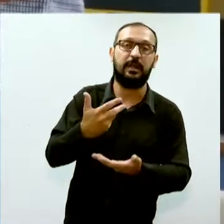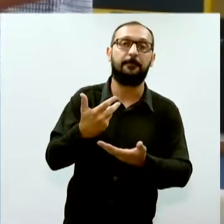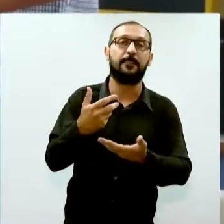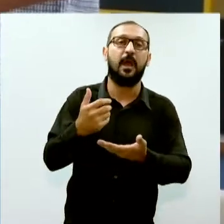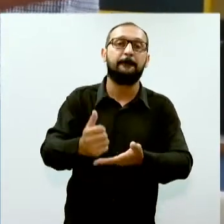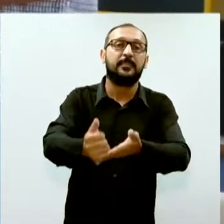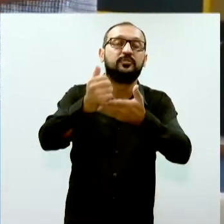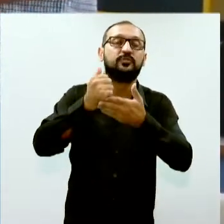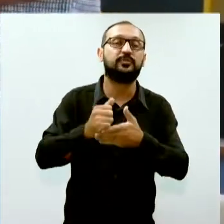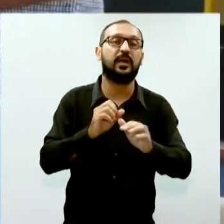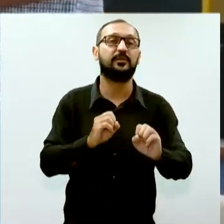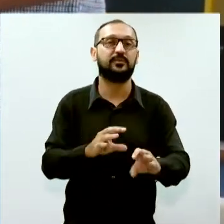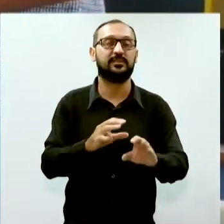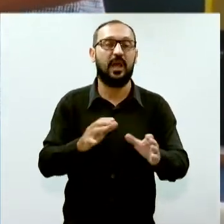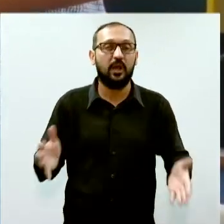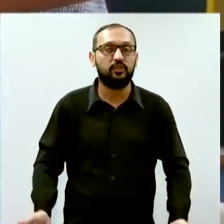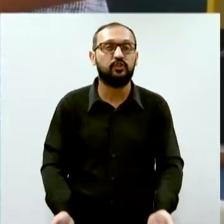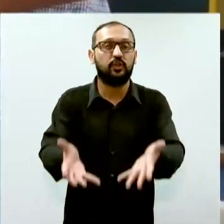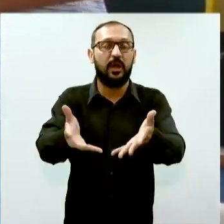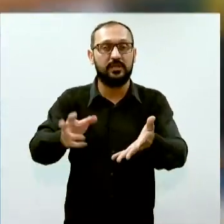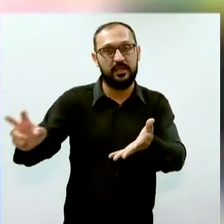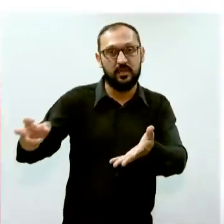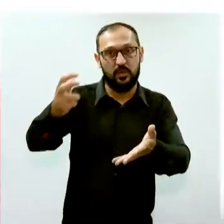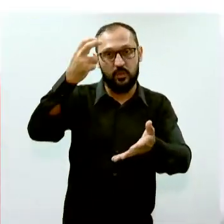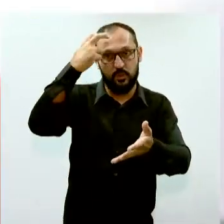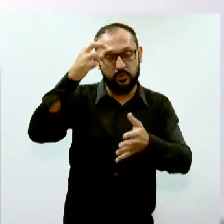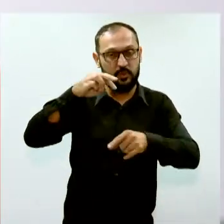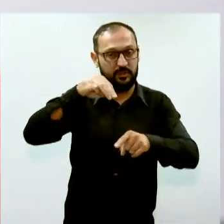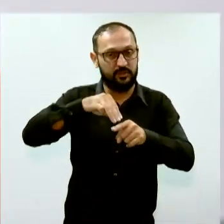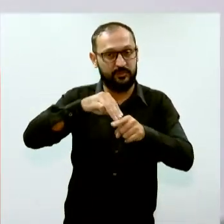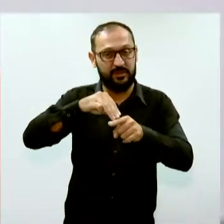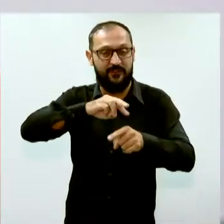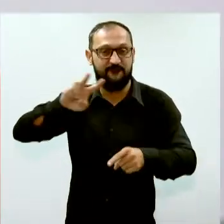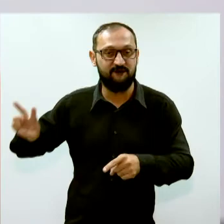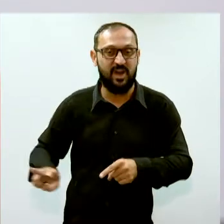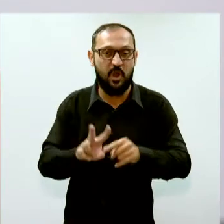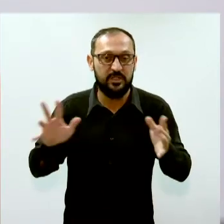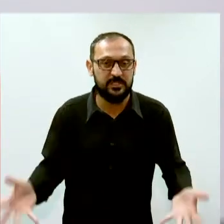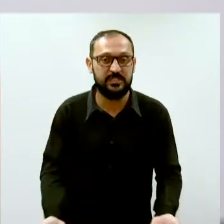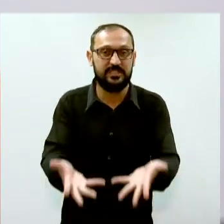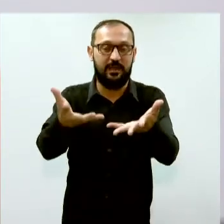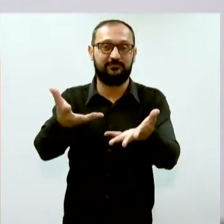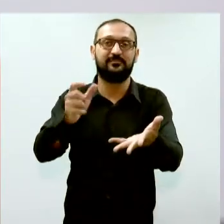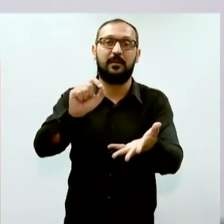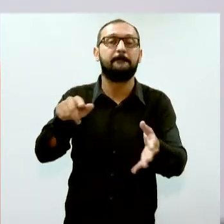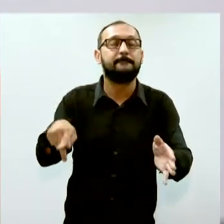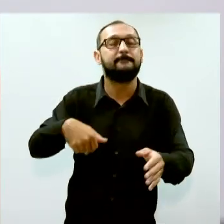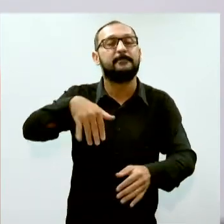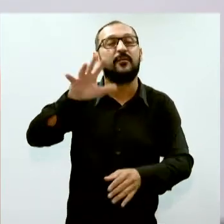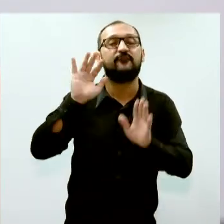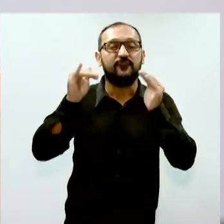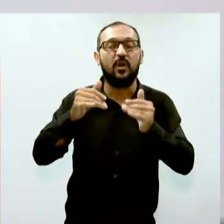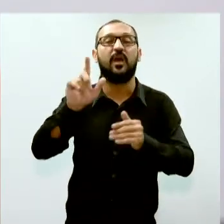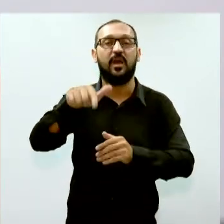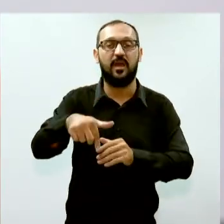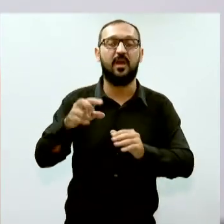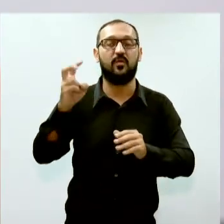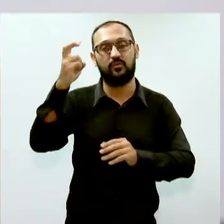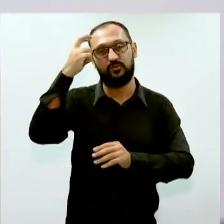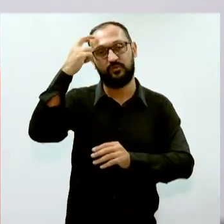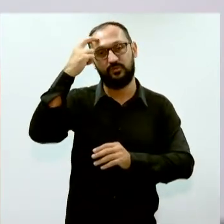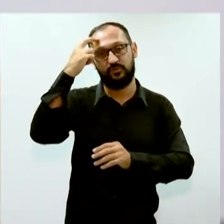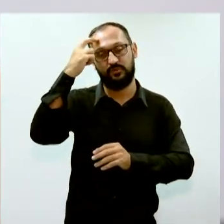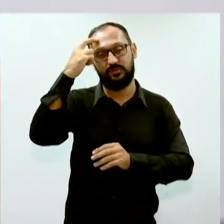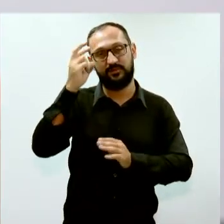meio da educação, valorizar a cultura de Miranda, principalmente a cultura indígena. E aí, nós temos